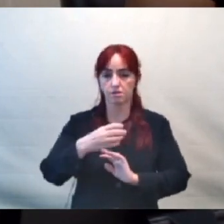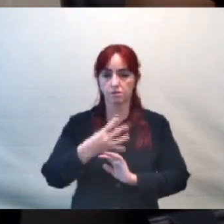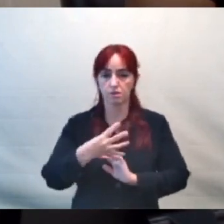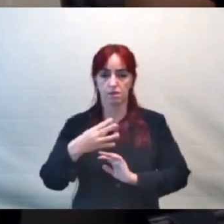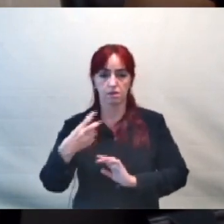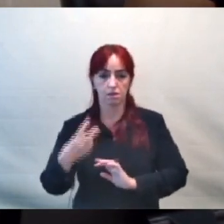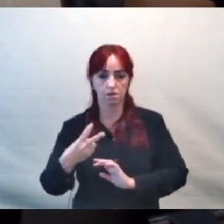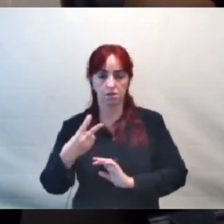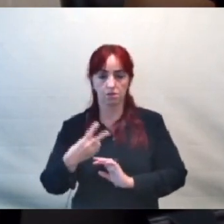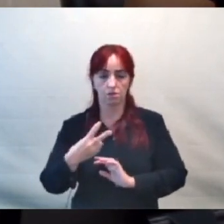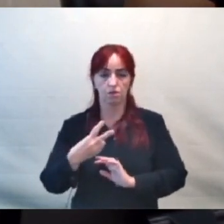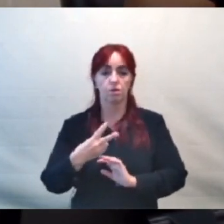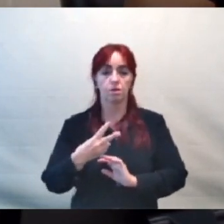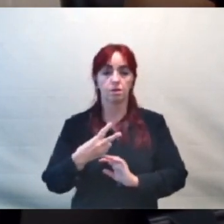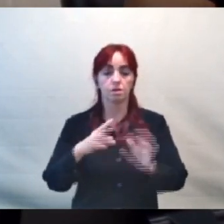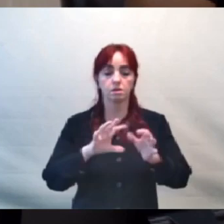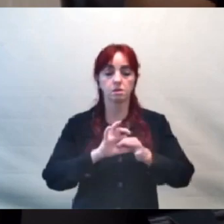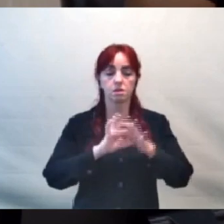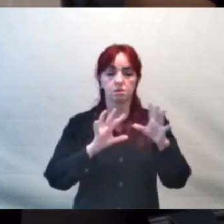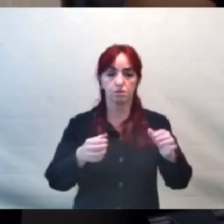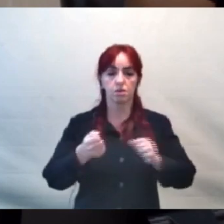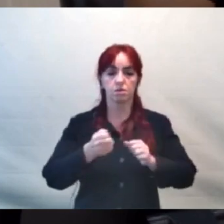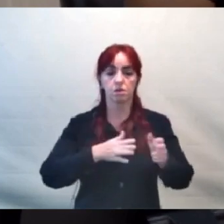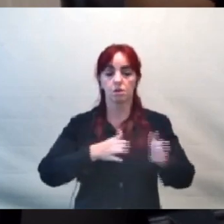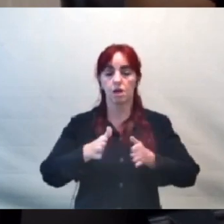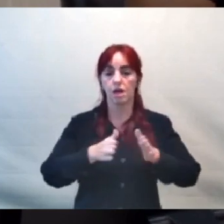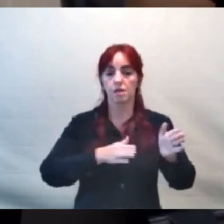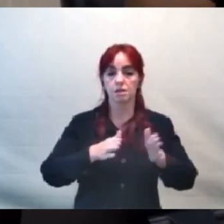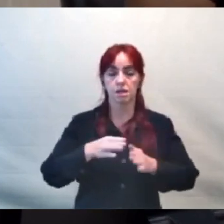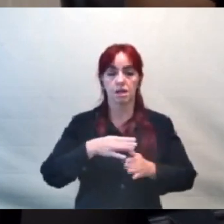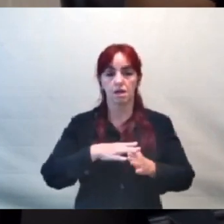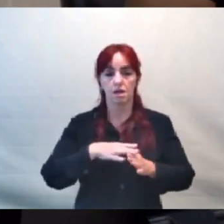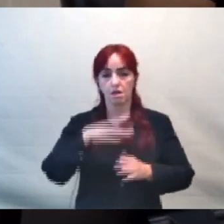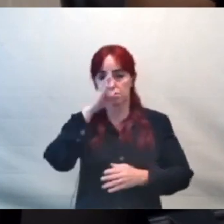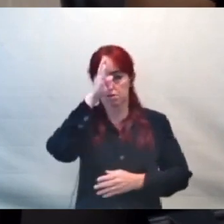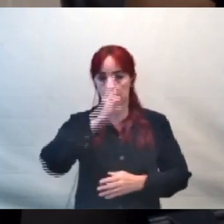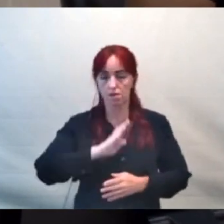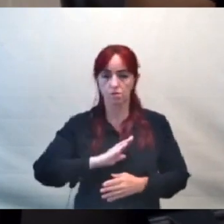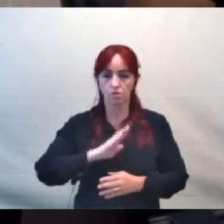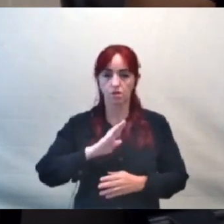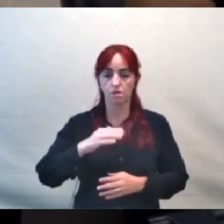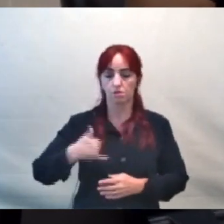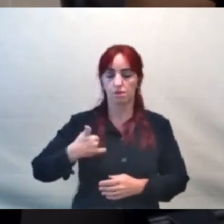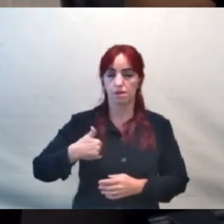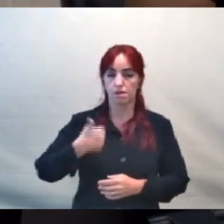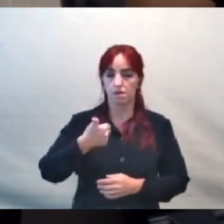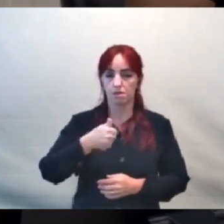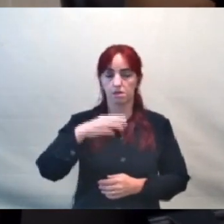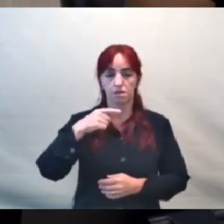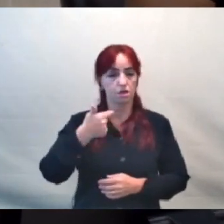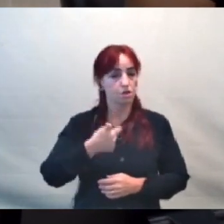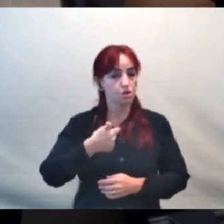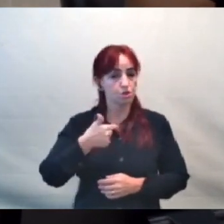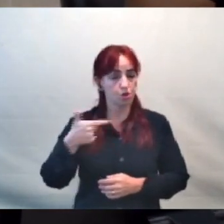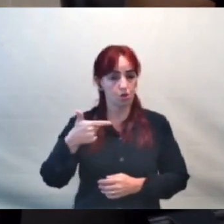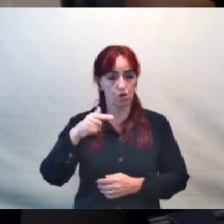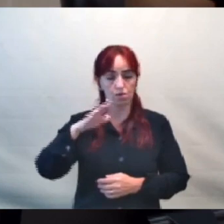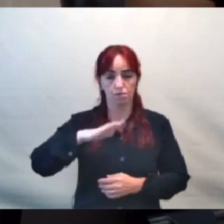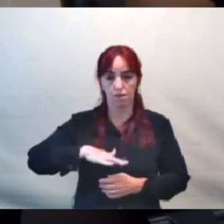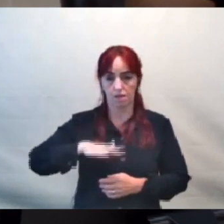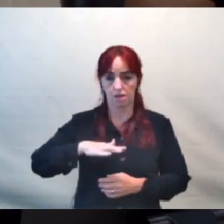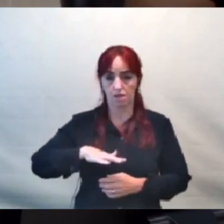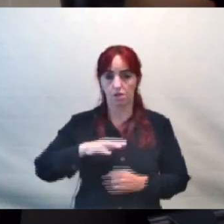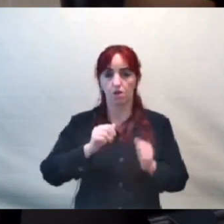10.942/2016, que dispõe sobre o acesso gratuito para o menor de 12 anos, acompanhado do pai responsável legal em